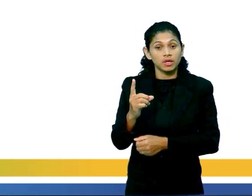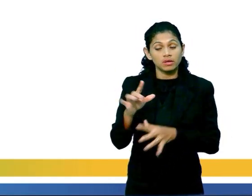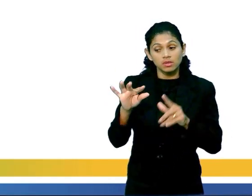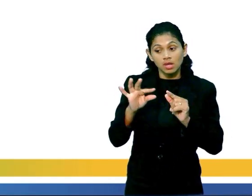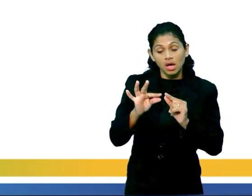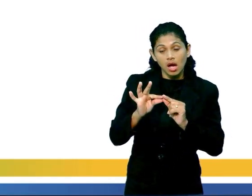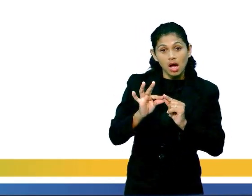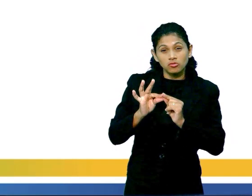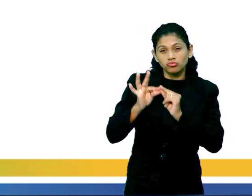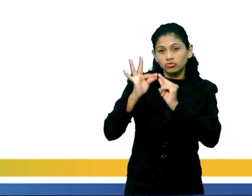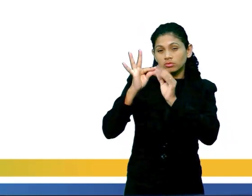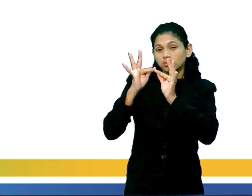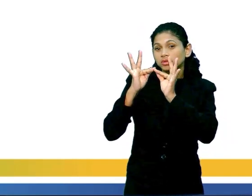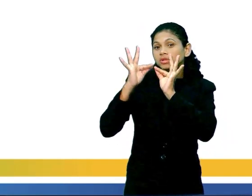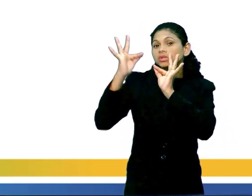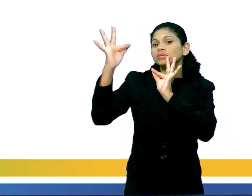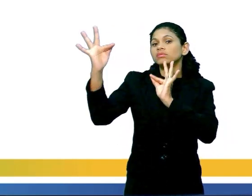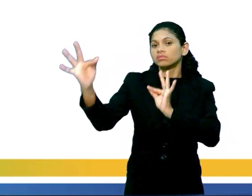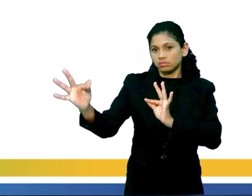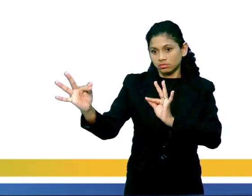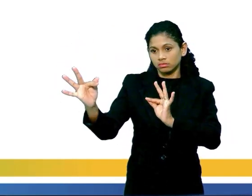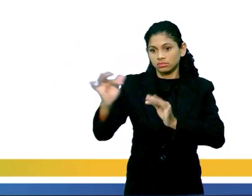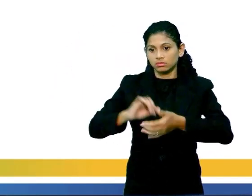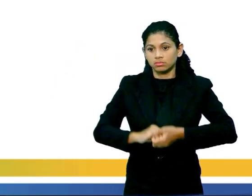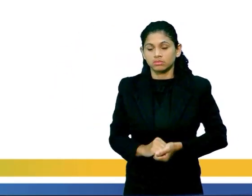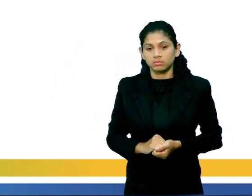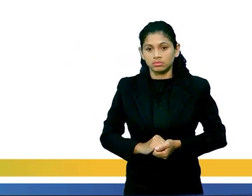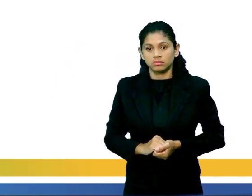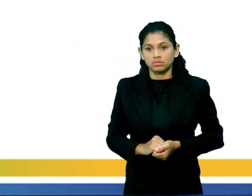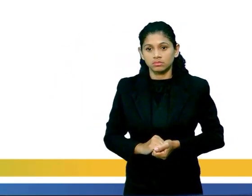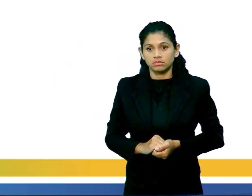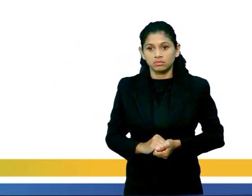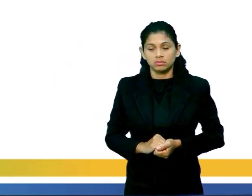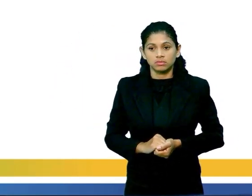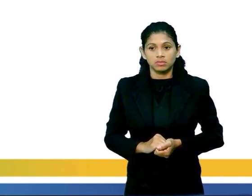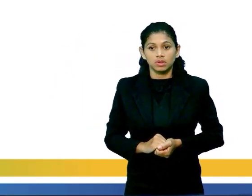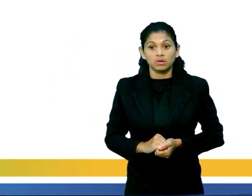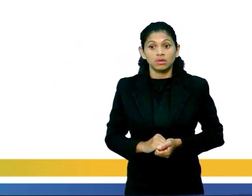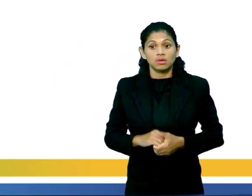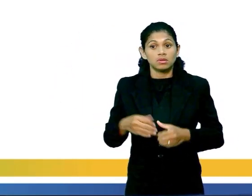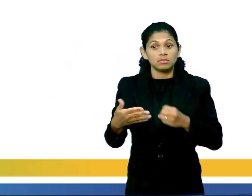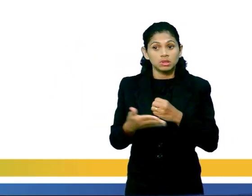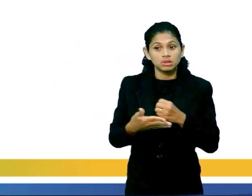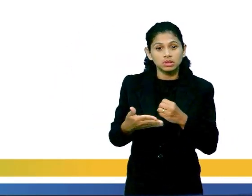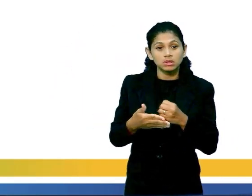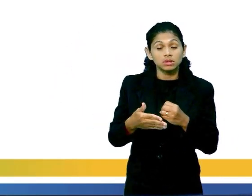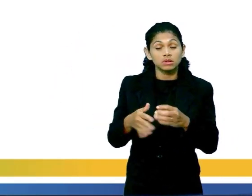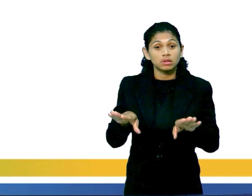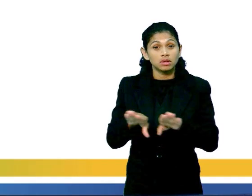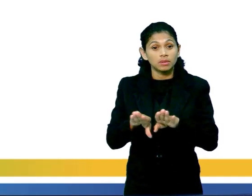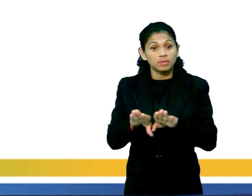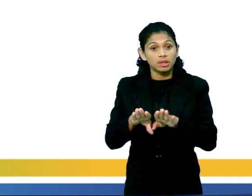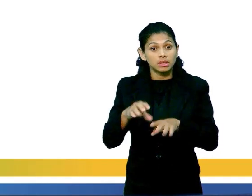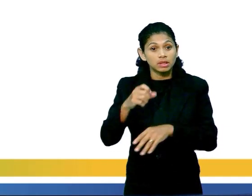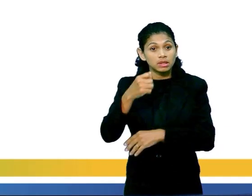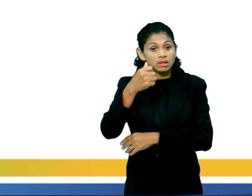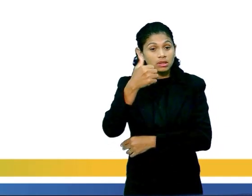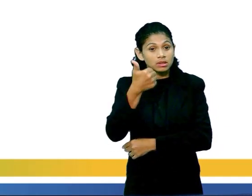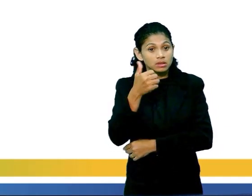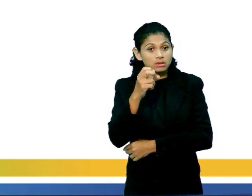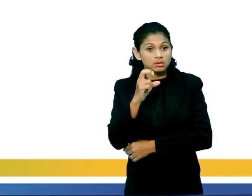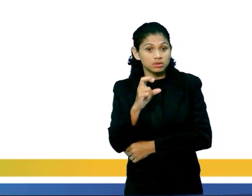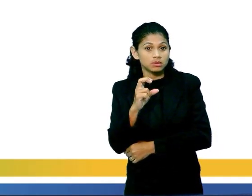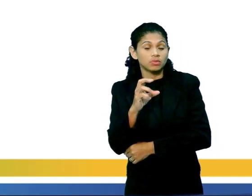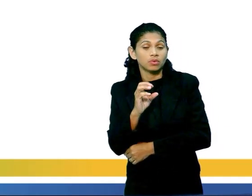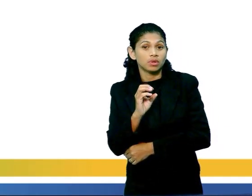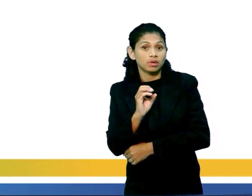no ponto 150, 0, x 150 e y 0, e que o projétil atinge o solo no